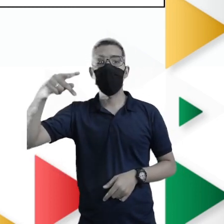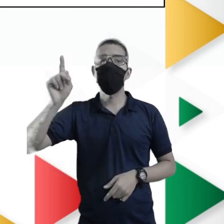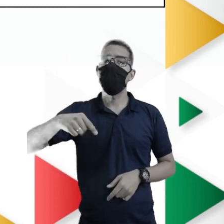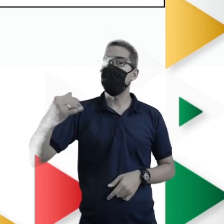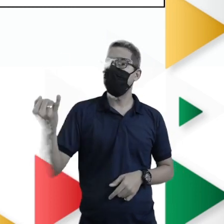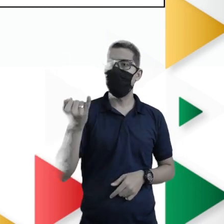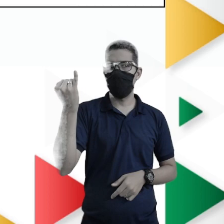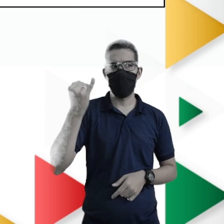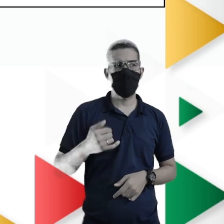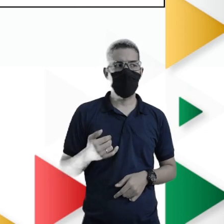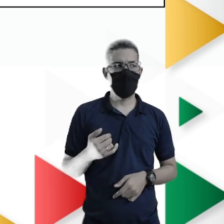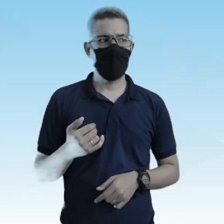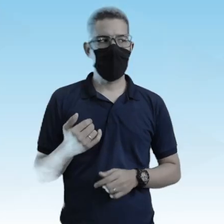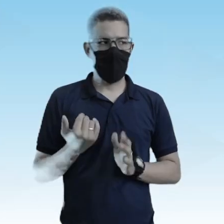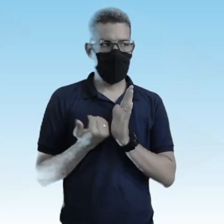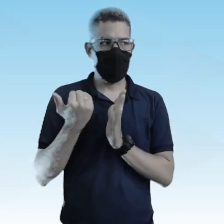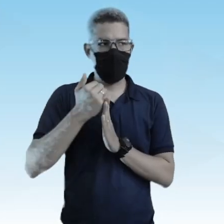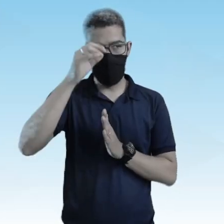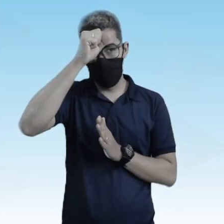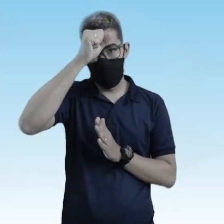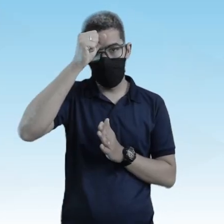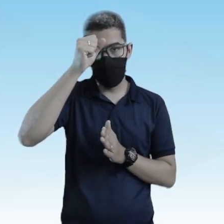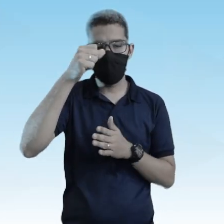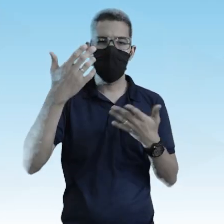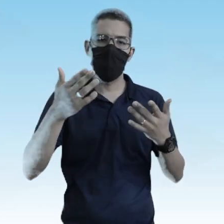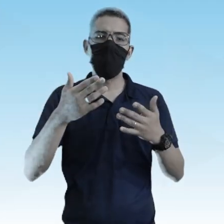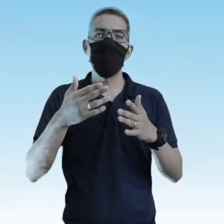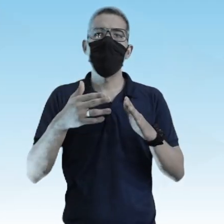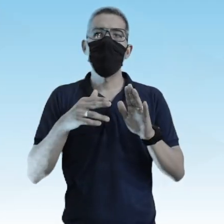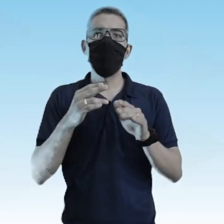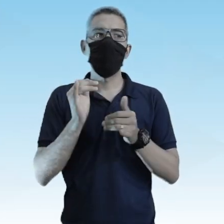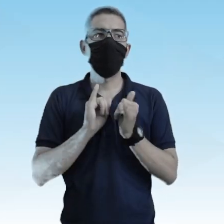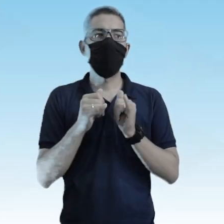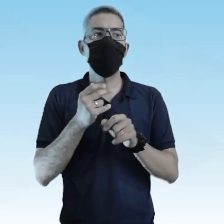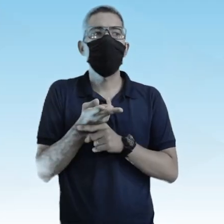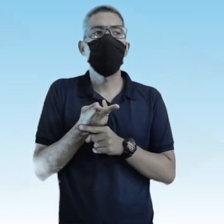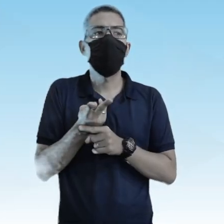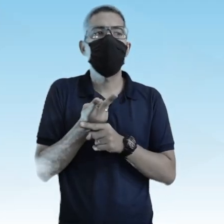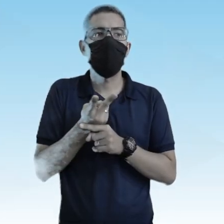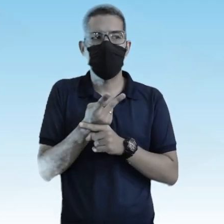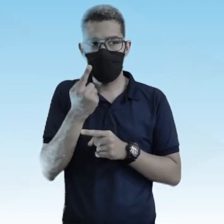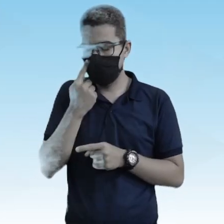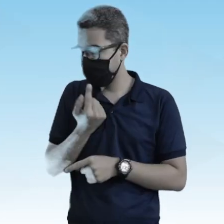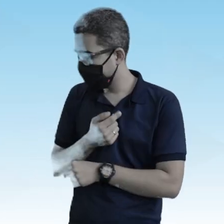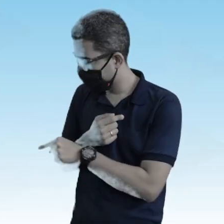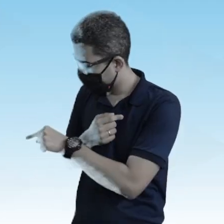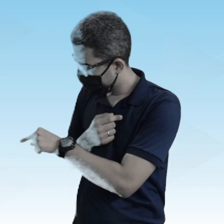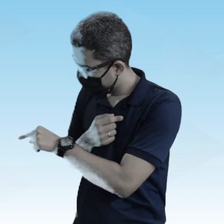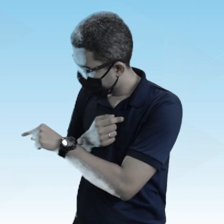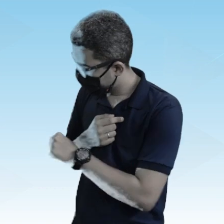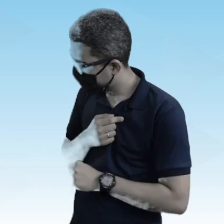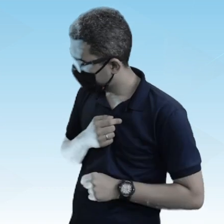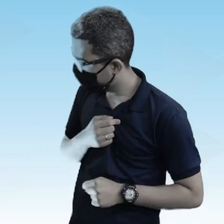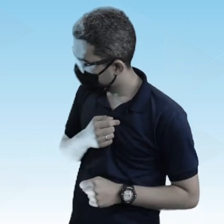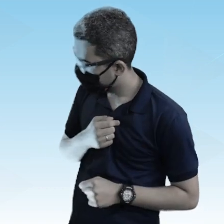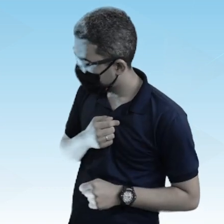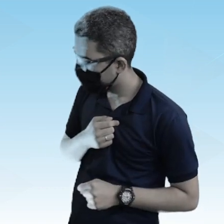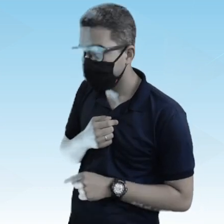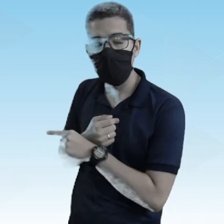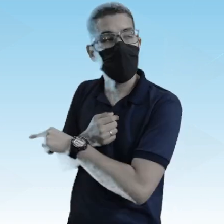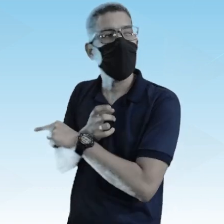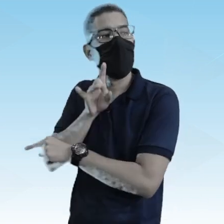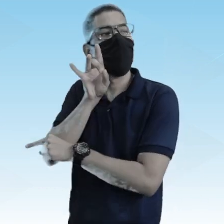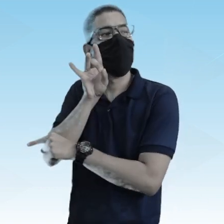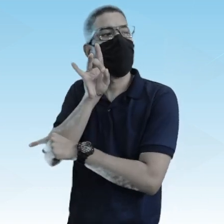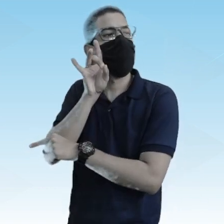importa. Quer saber um pouquinho mais? Pesquisa aí na internet, você vai baixar esse livro aí, ó. Esse livro vai falar não só de